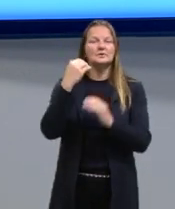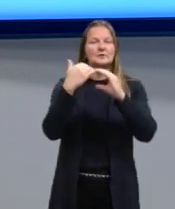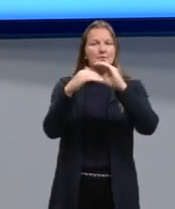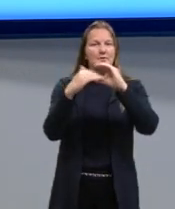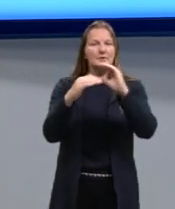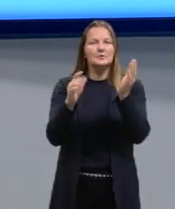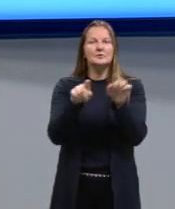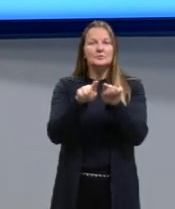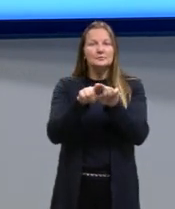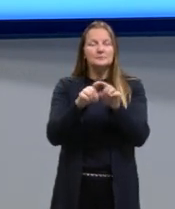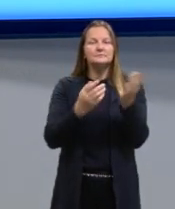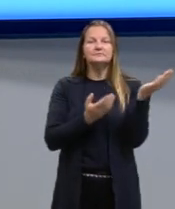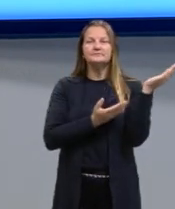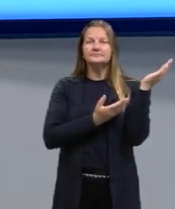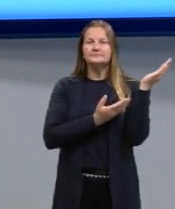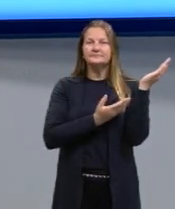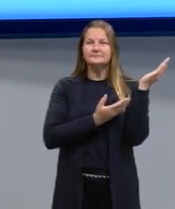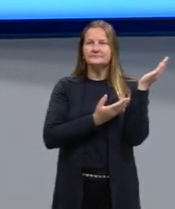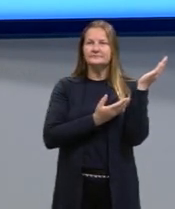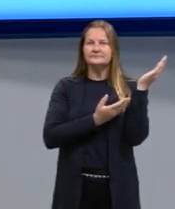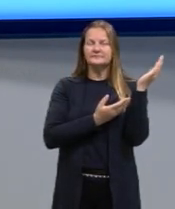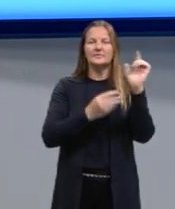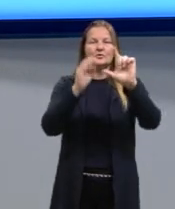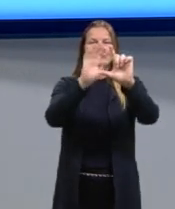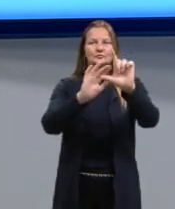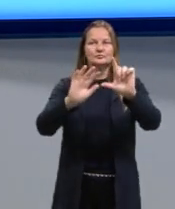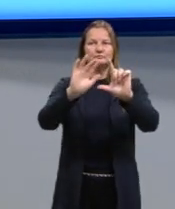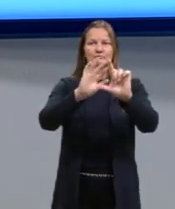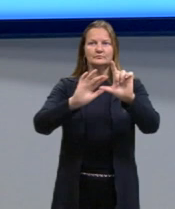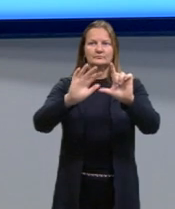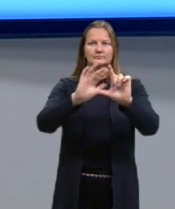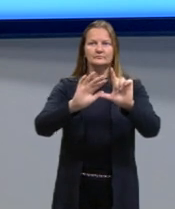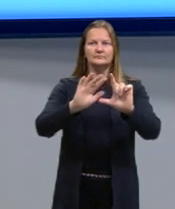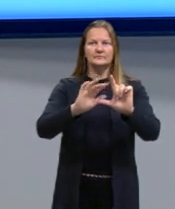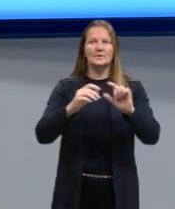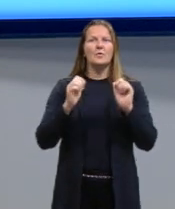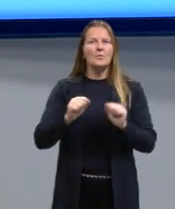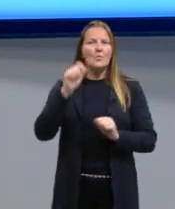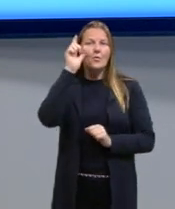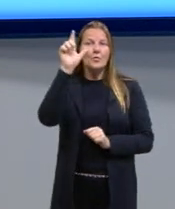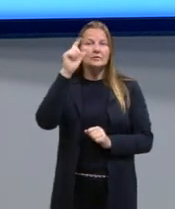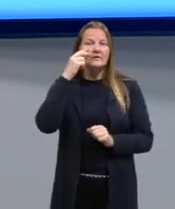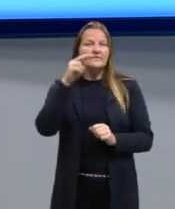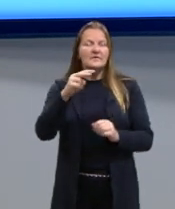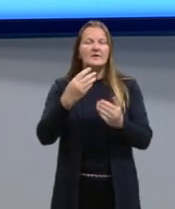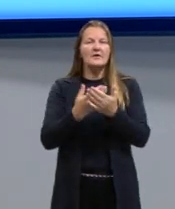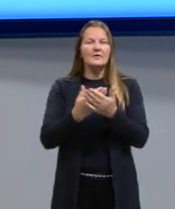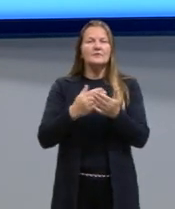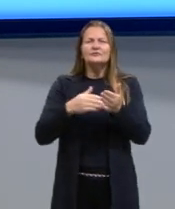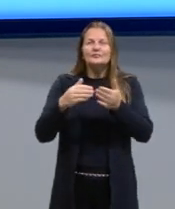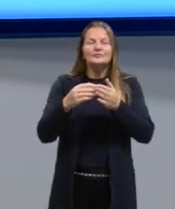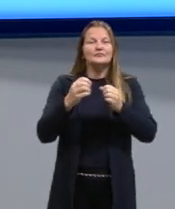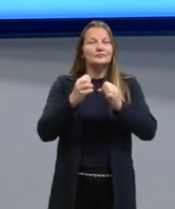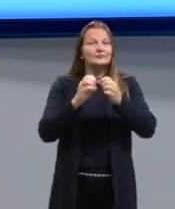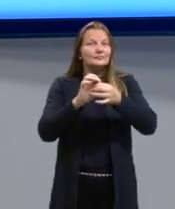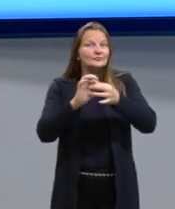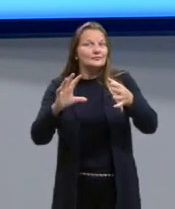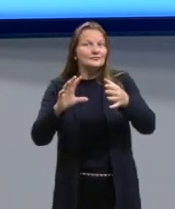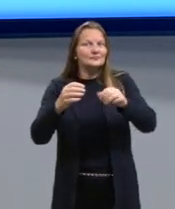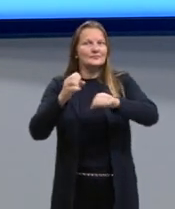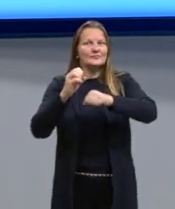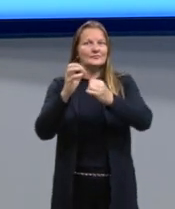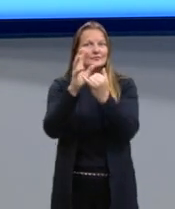e tem também ali no cantinho o QR Code Que Vocês conseguem assistir às aulas que já estão disponíveis lá no YouTube